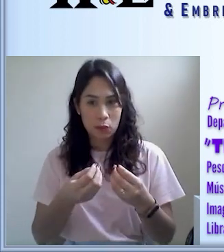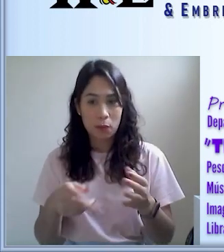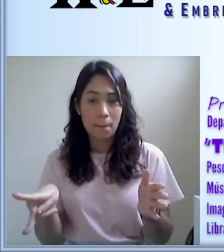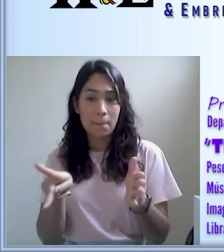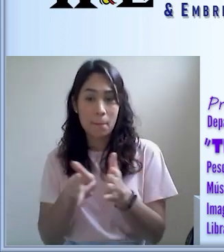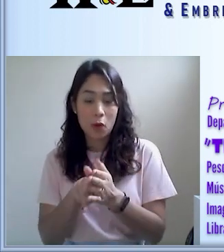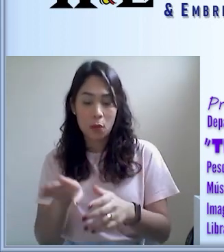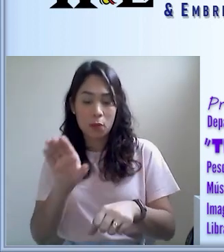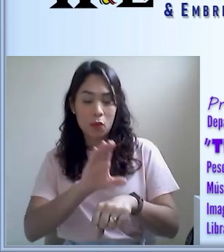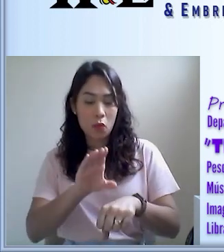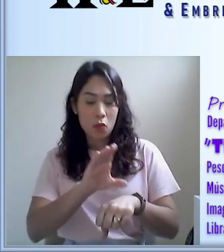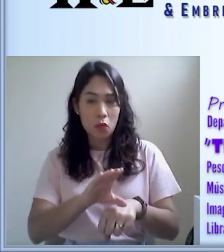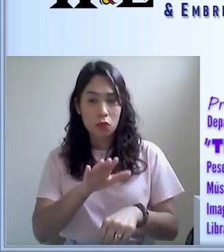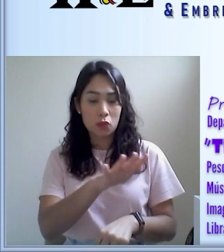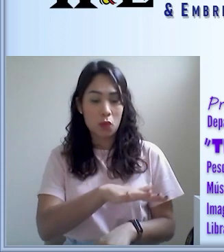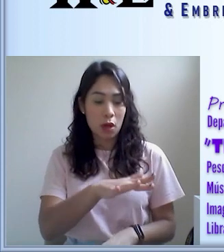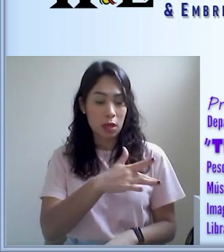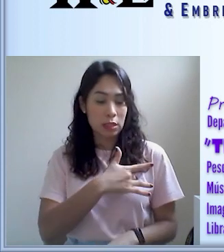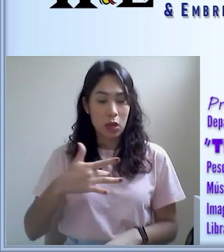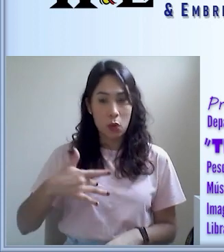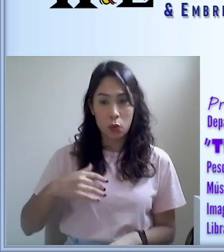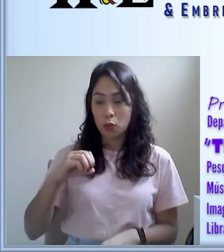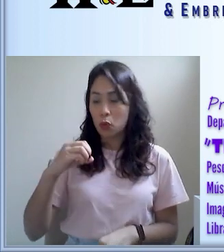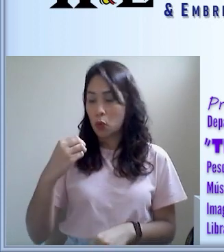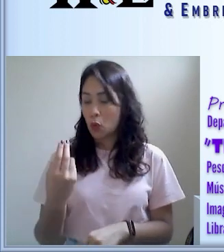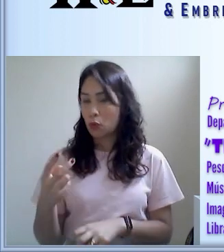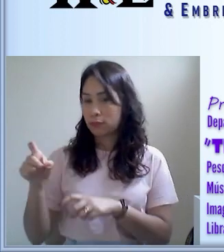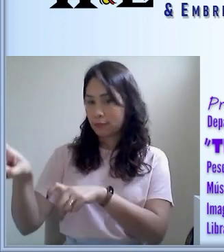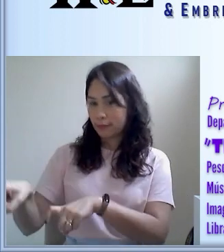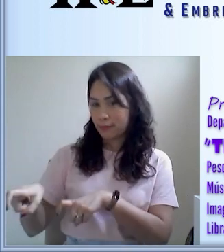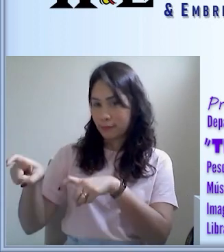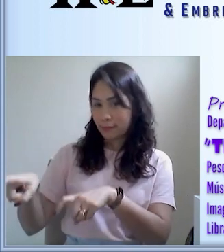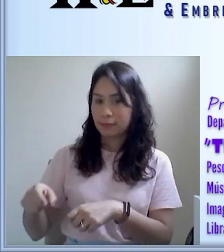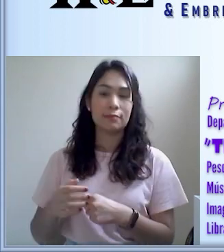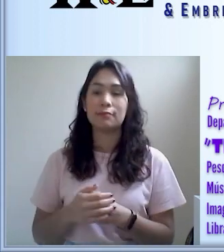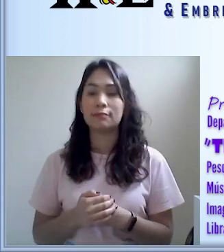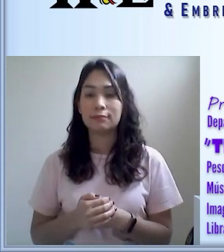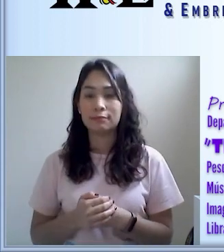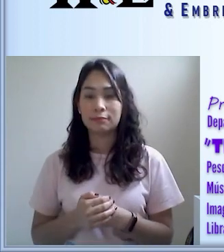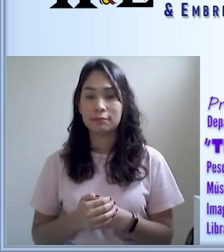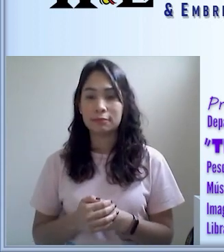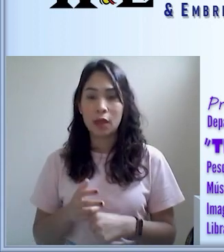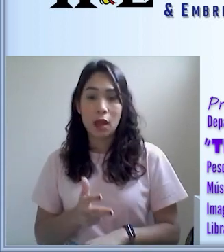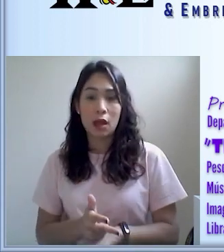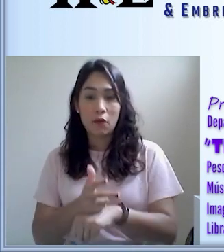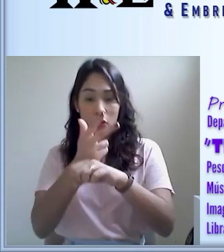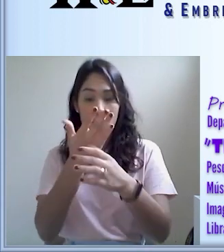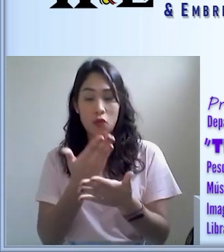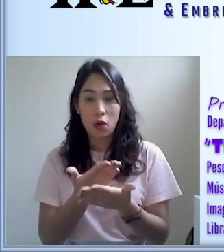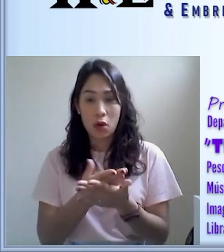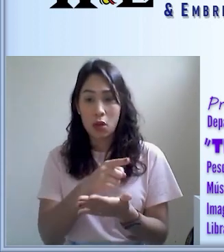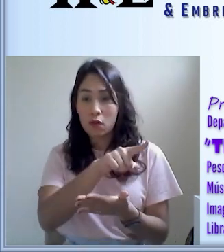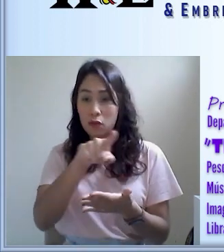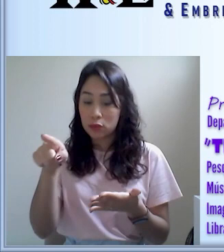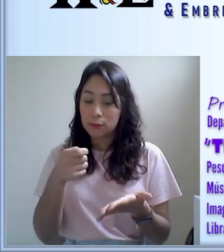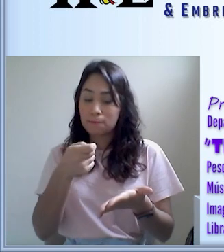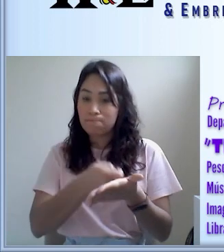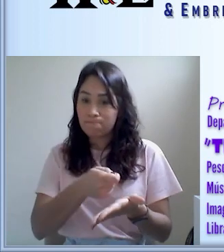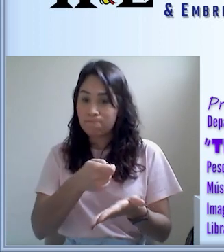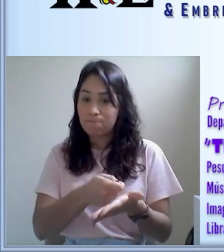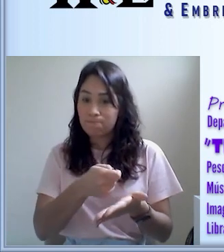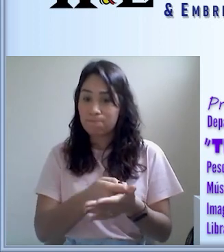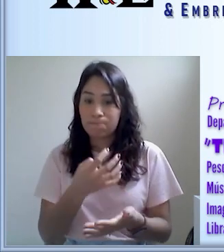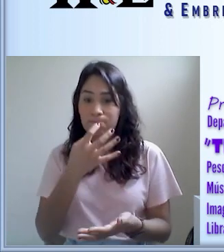para os diferentes cursos das áreas de saúde ou agrárias. As videoaulas são de caráter obrigatório